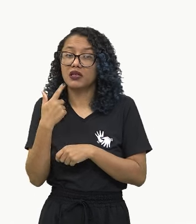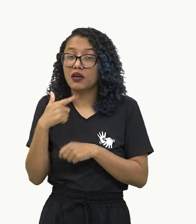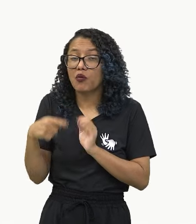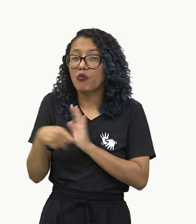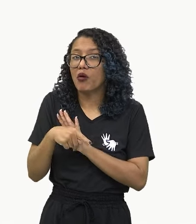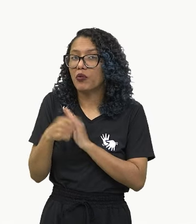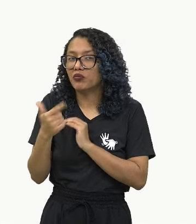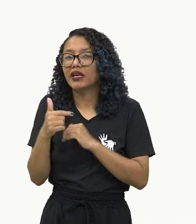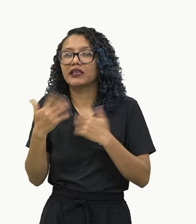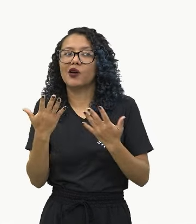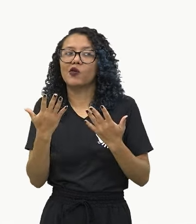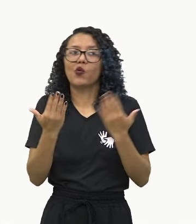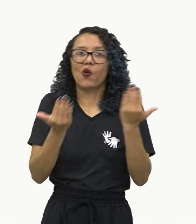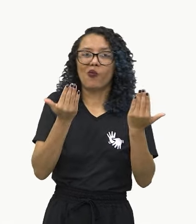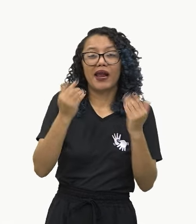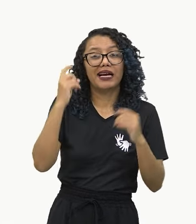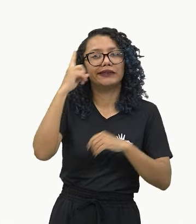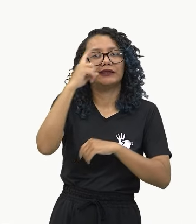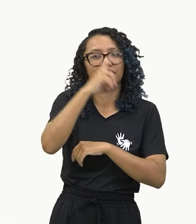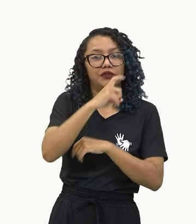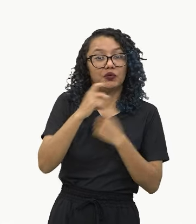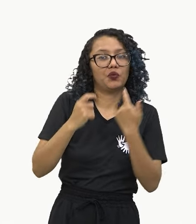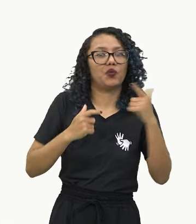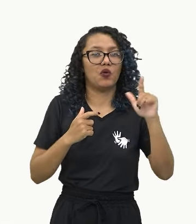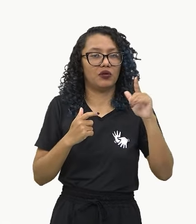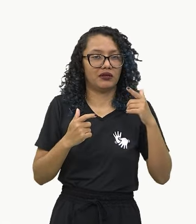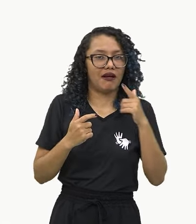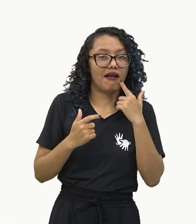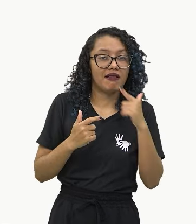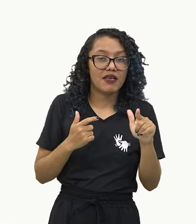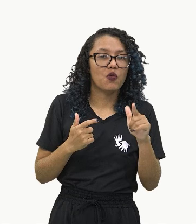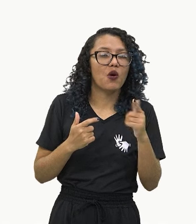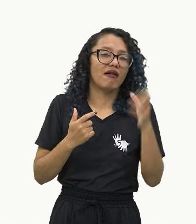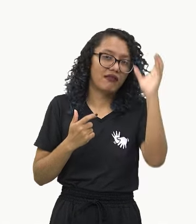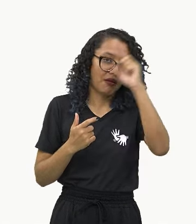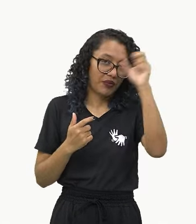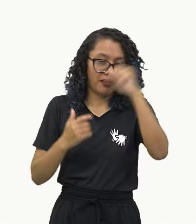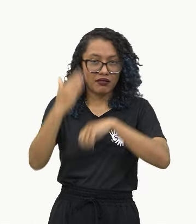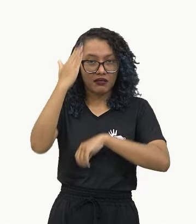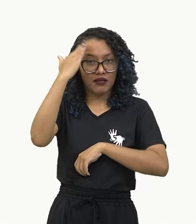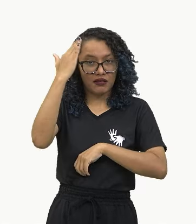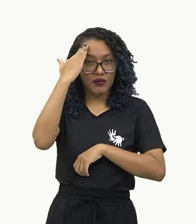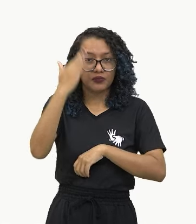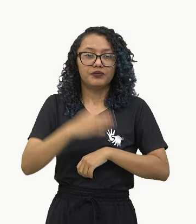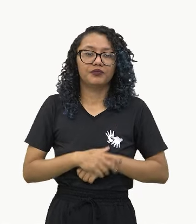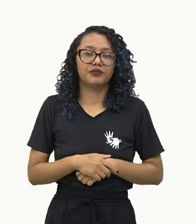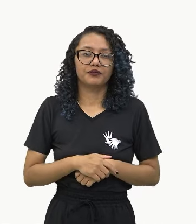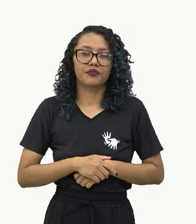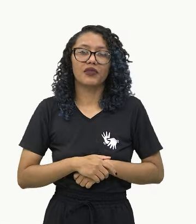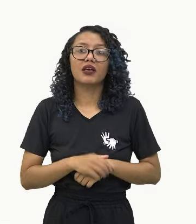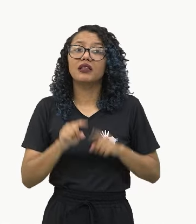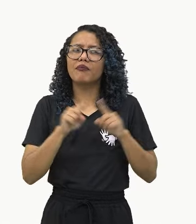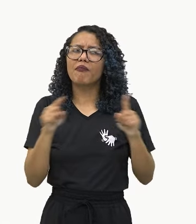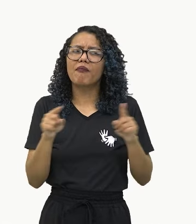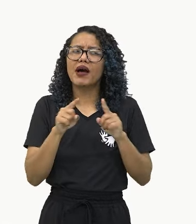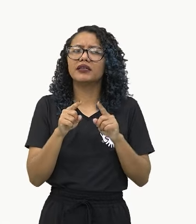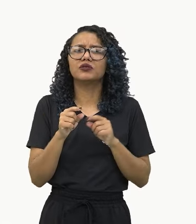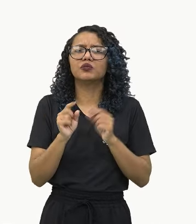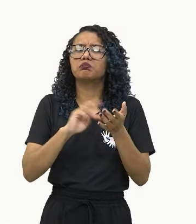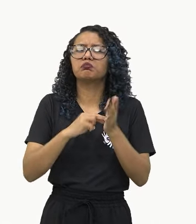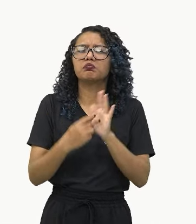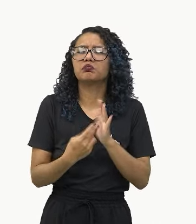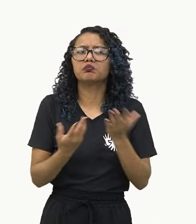que ele expressa? O pretérito perfeito composto expressa um passado recente